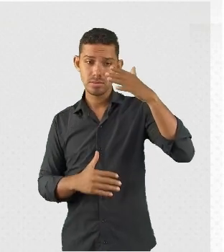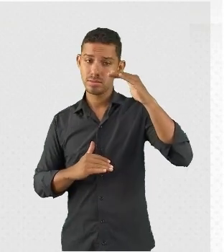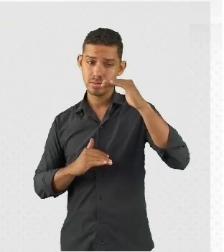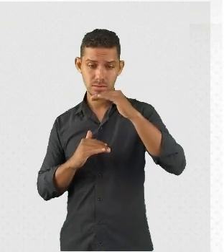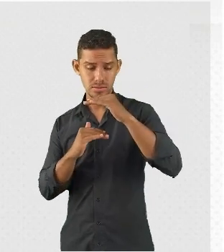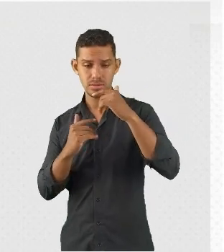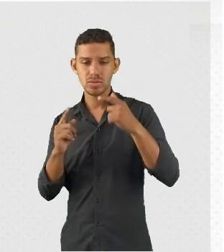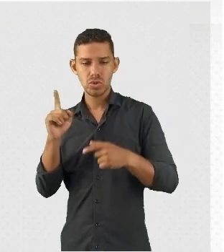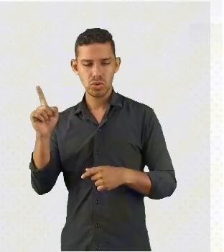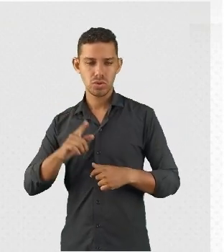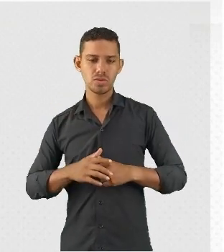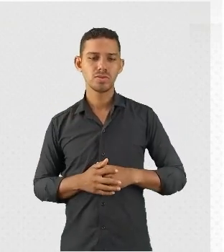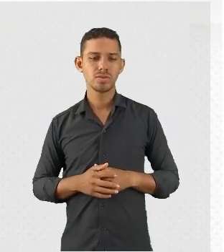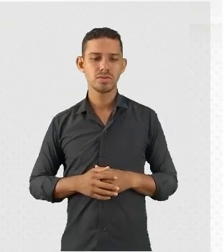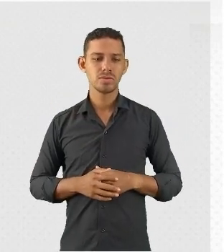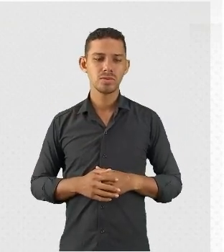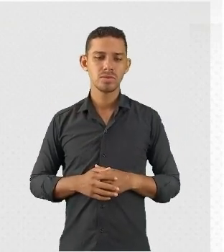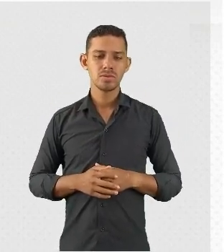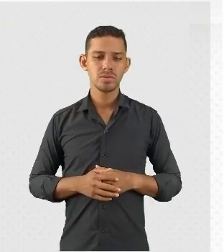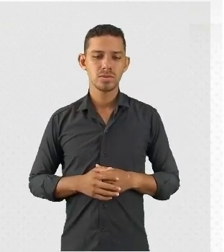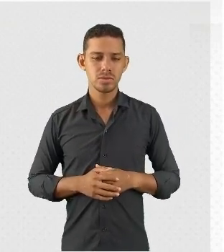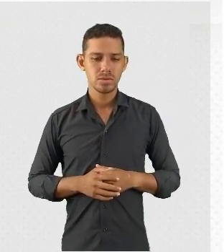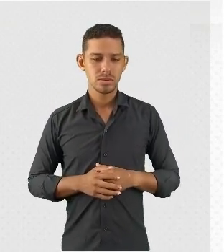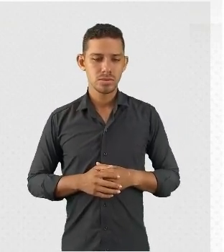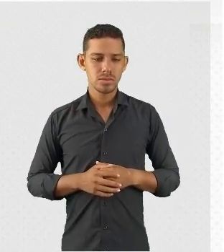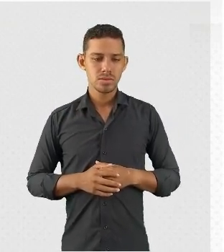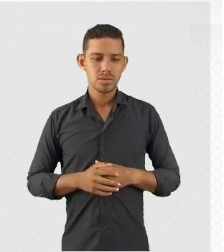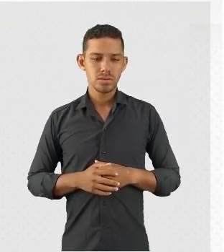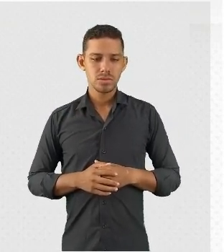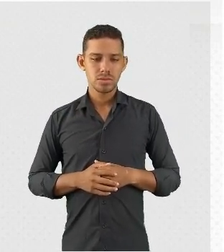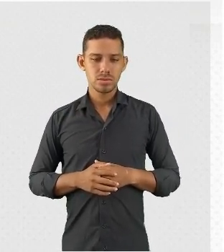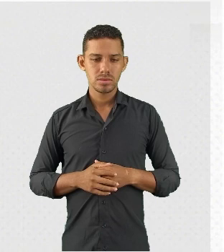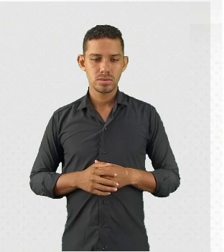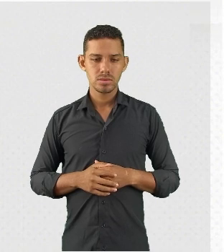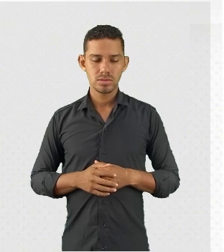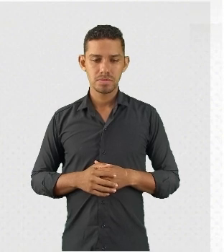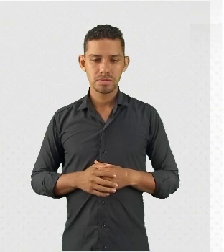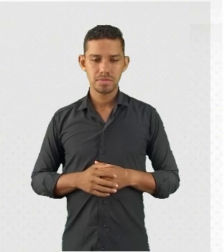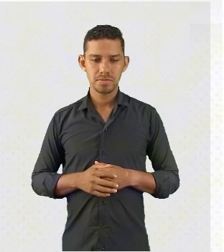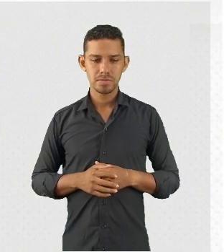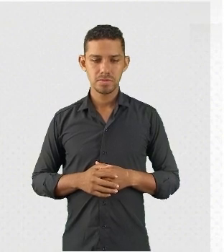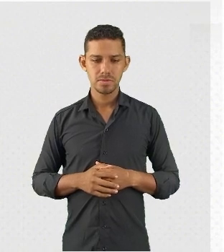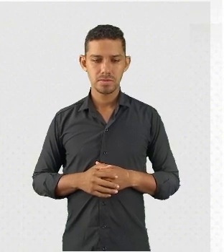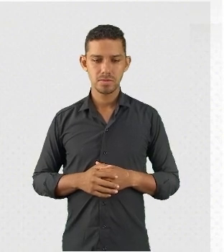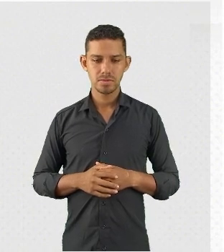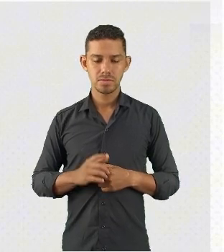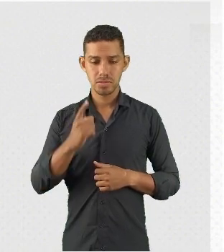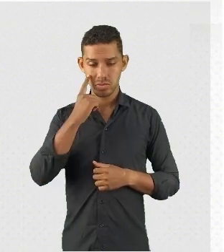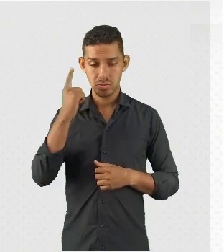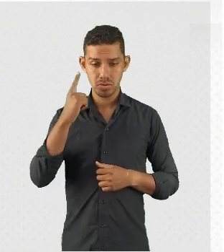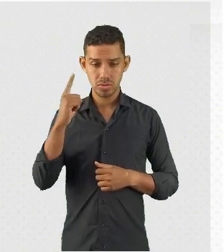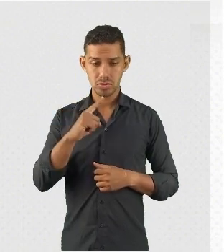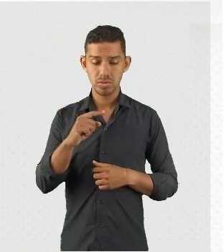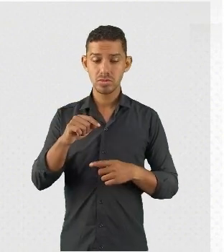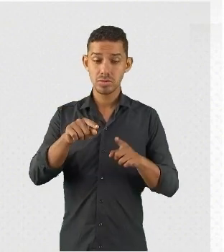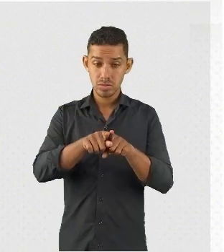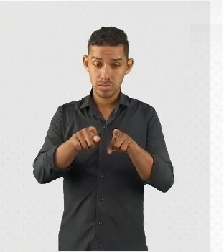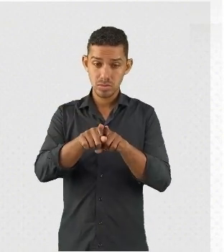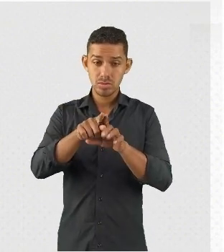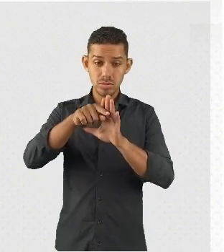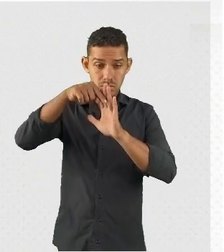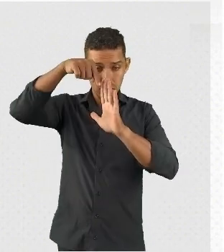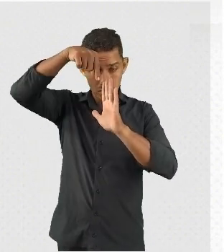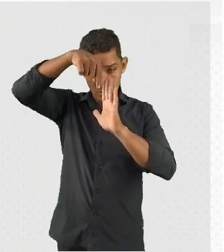essa tabela? Como é que a gente usa a tabela? Veja que tem uma setinha aqui, ó, apontada para baixo com um sinal negativo aqui